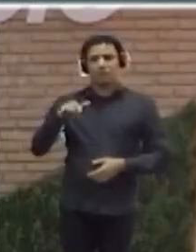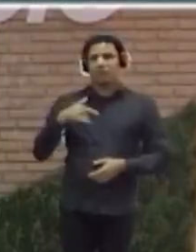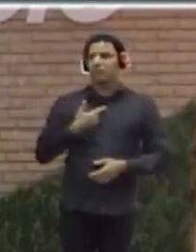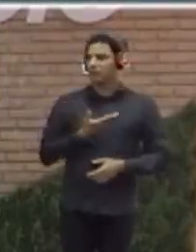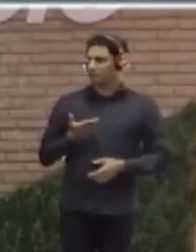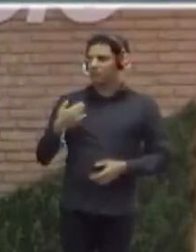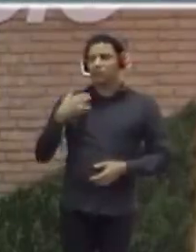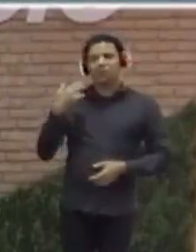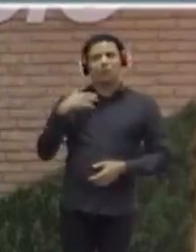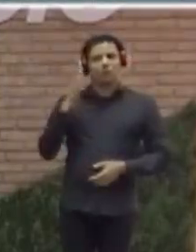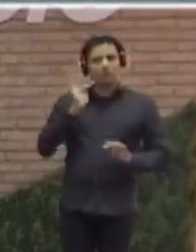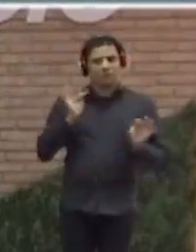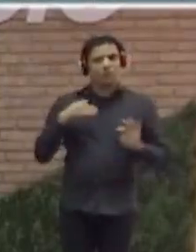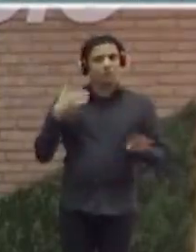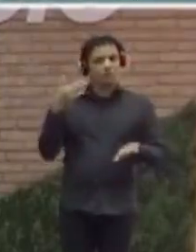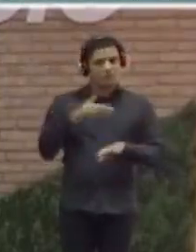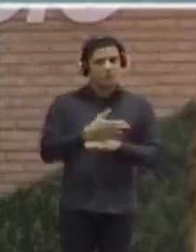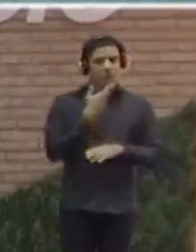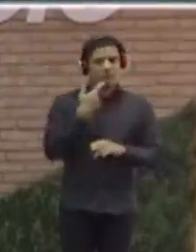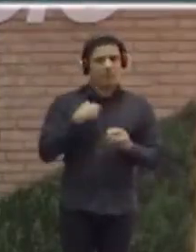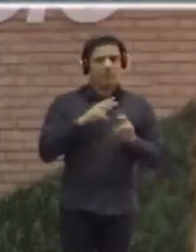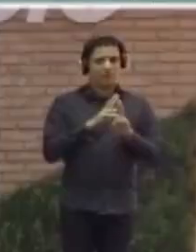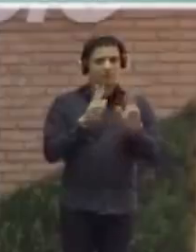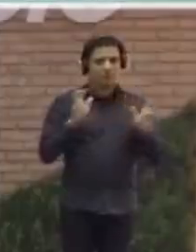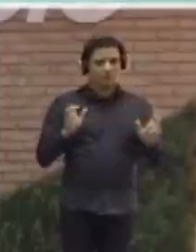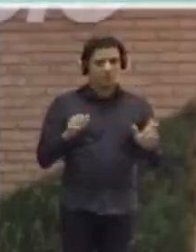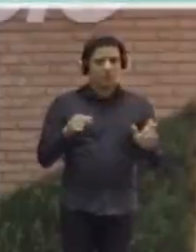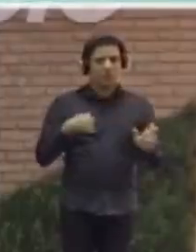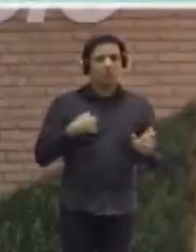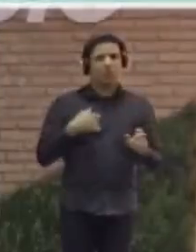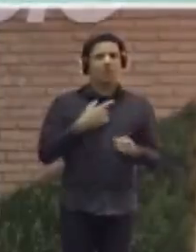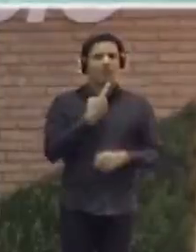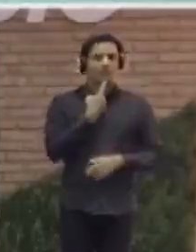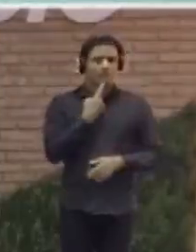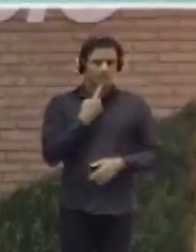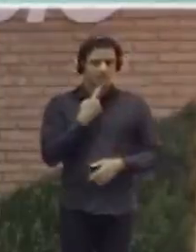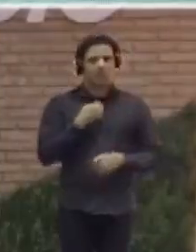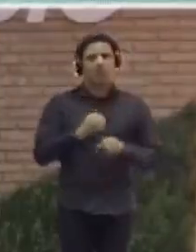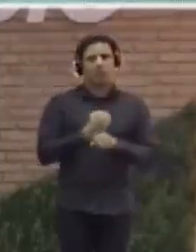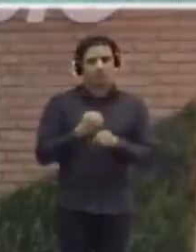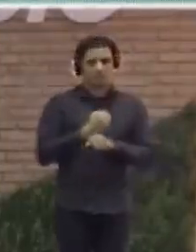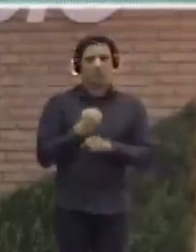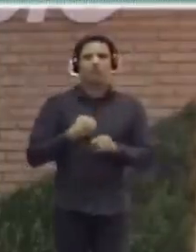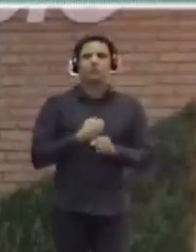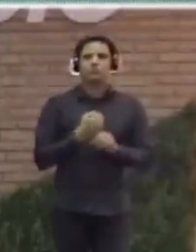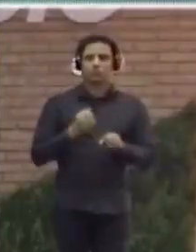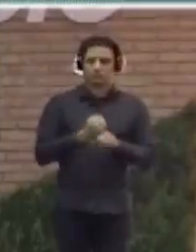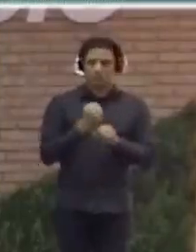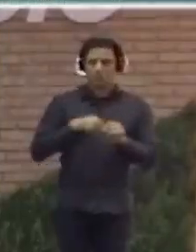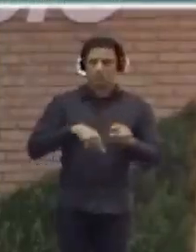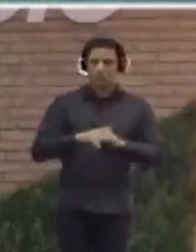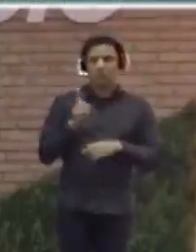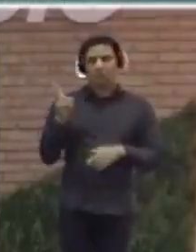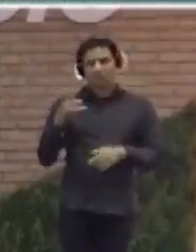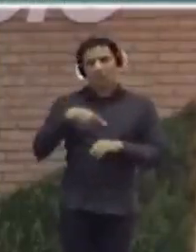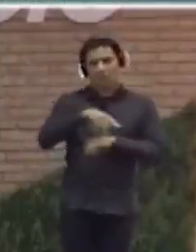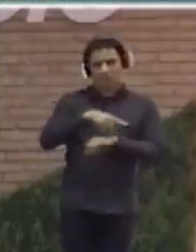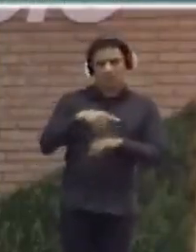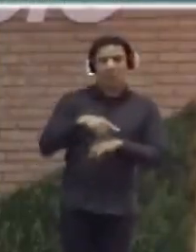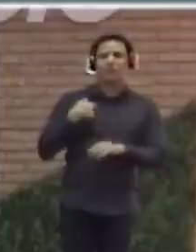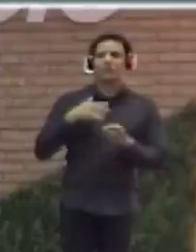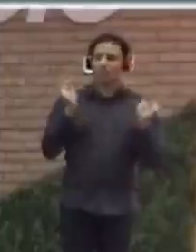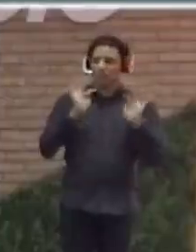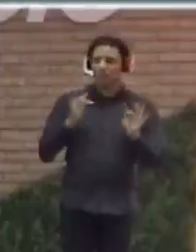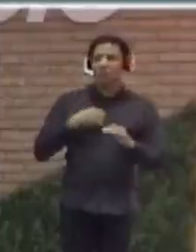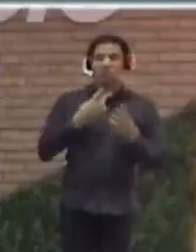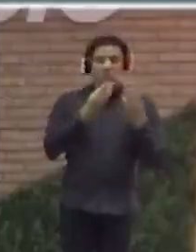Eu estou feliz de vir aqui hoje para falar um pouco para vocês sobre a Finlândia e a nossa indústria de construção lá, mas fico feliz de ver tantas pessoas aqui hoje, porque eu